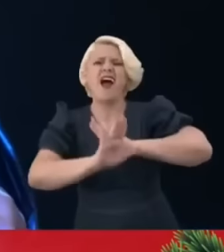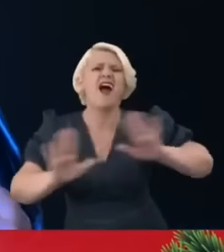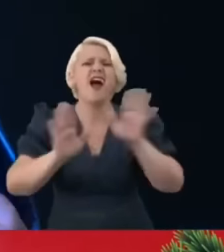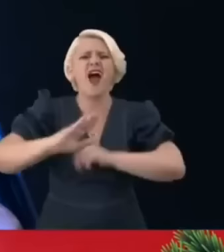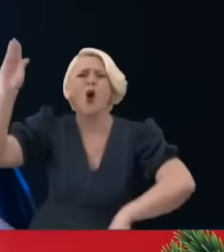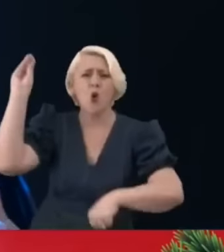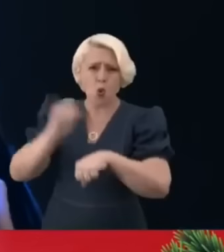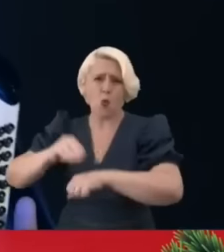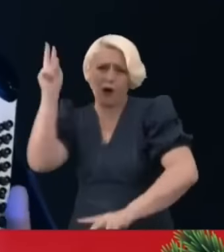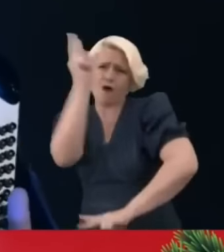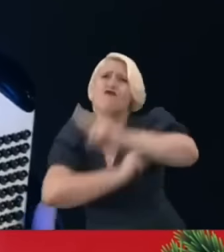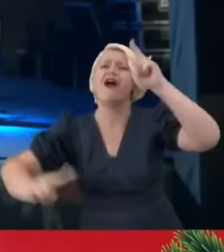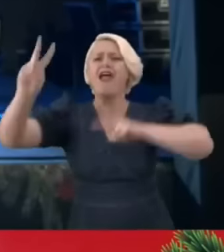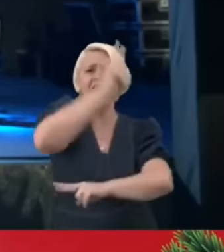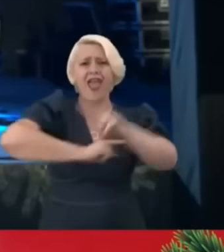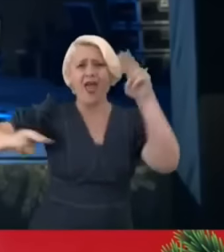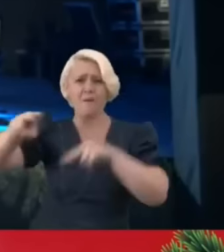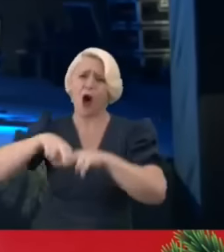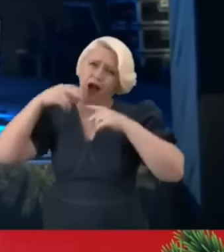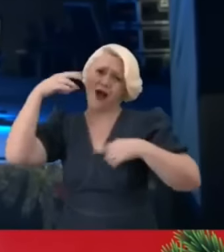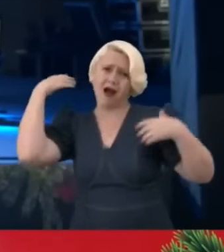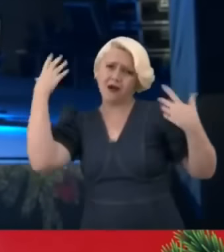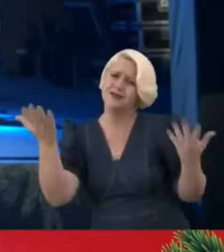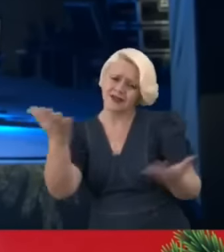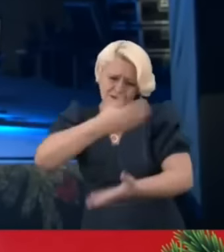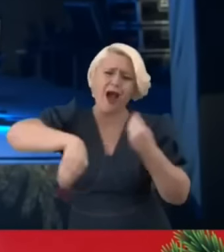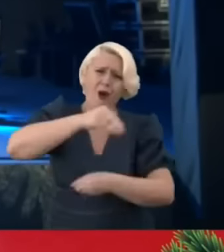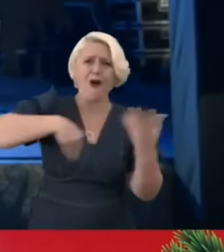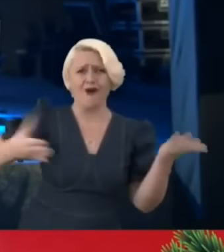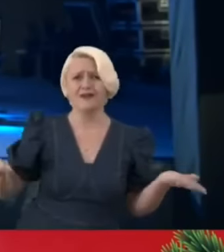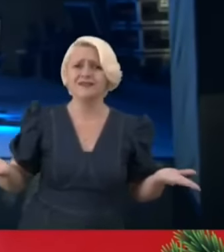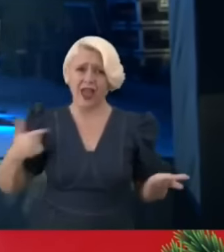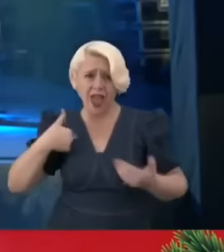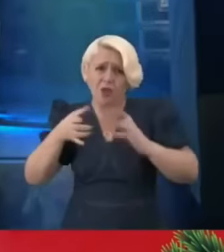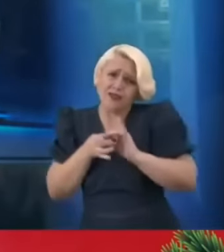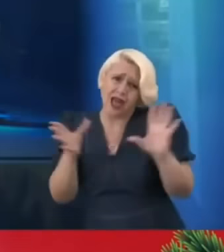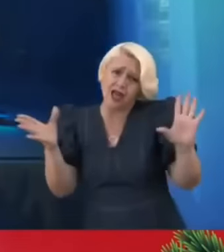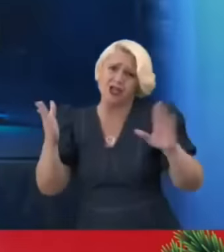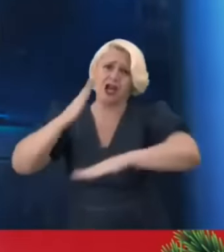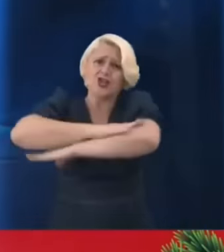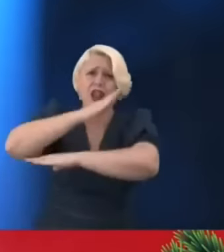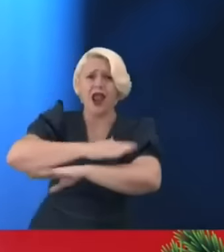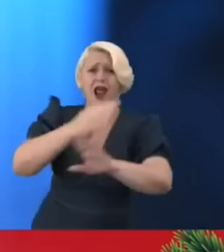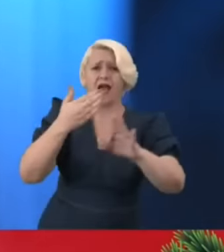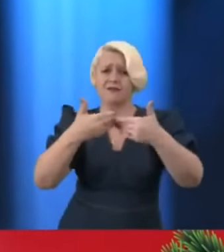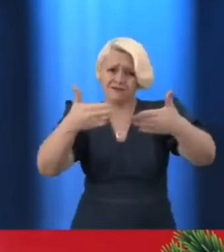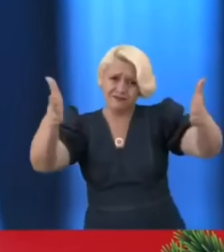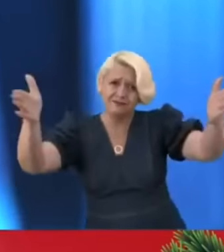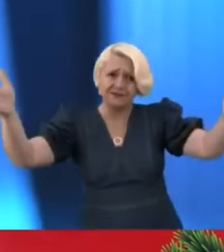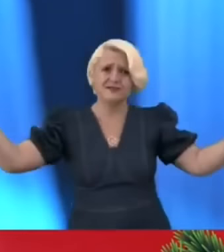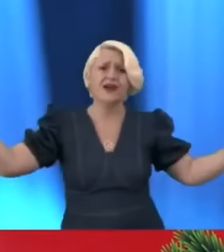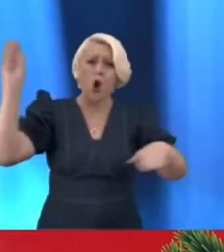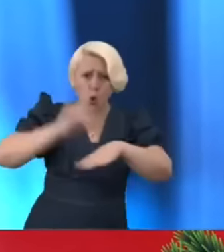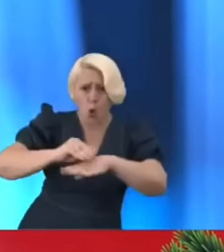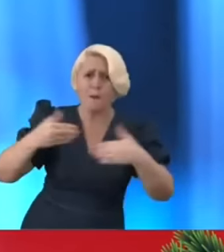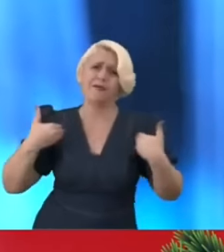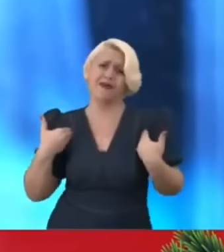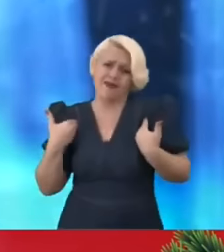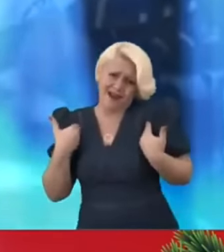Nem vou culpar o vento por essa bagunça. Se fui eu que deixei a janela aberta, então é